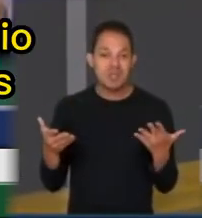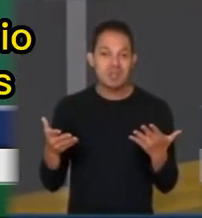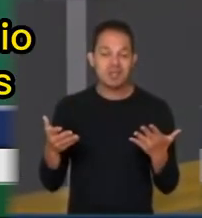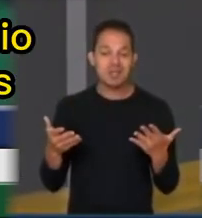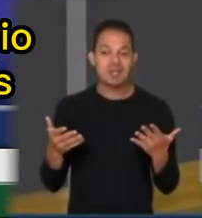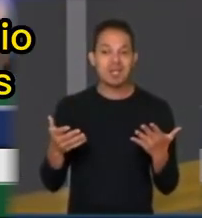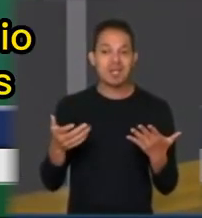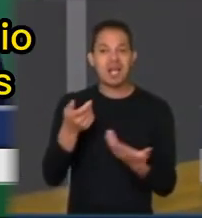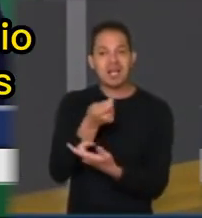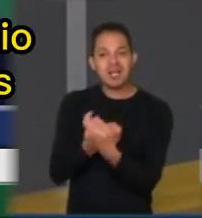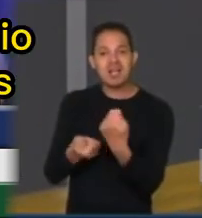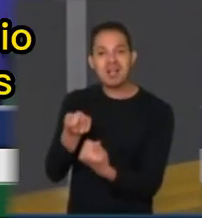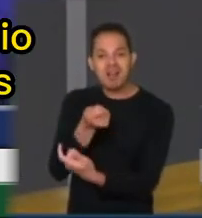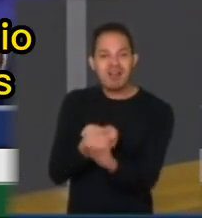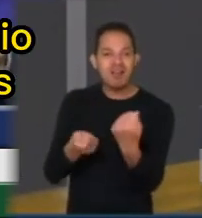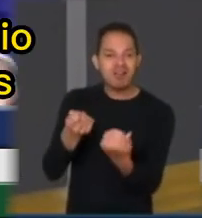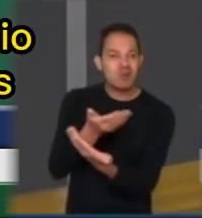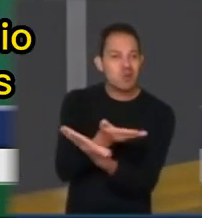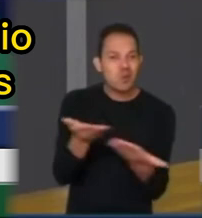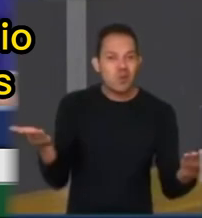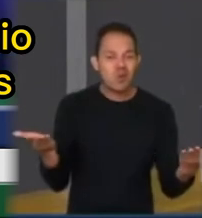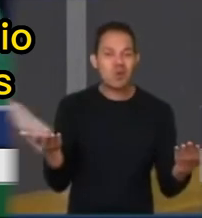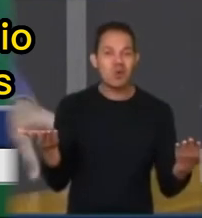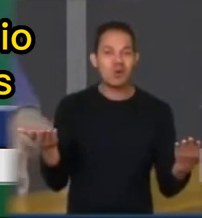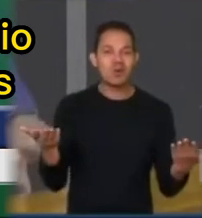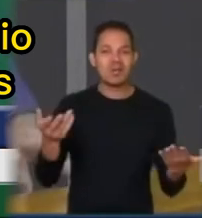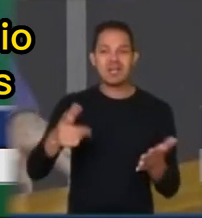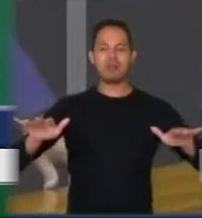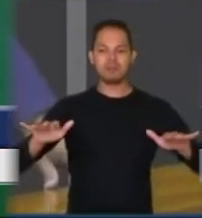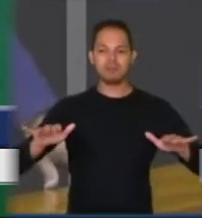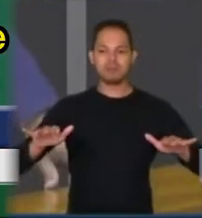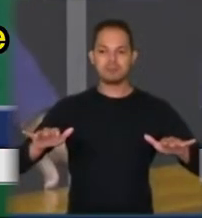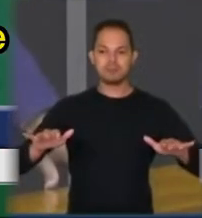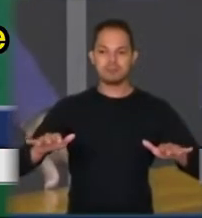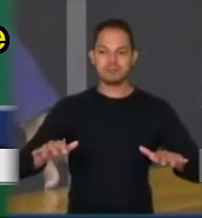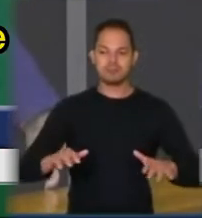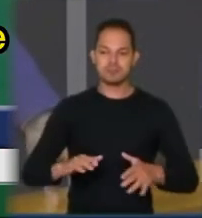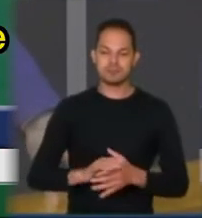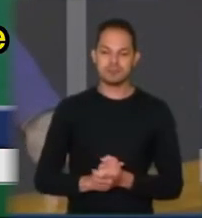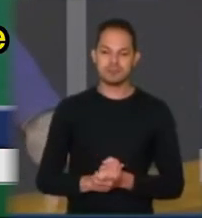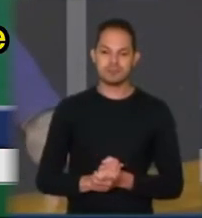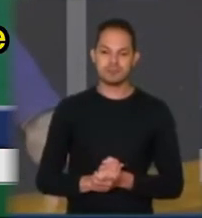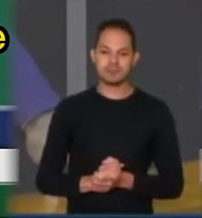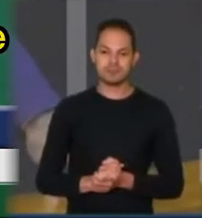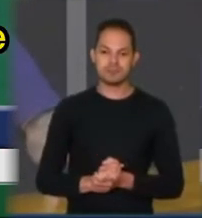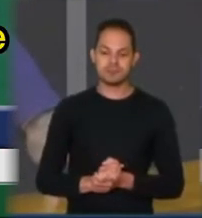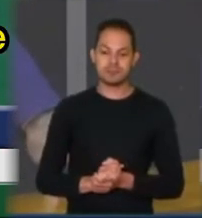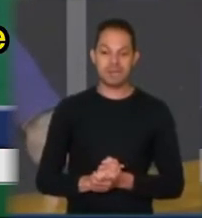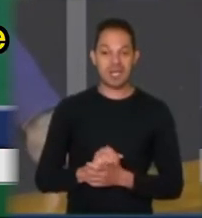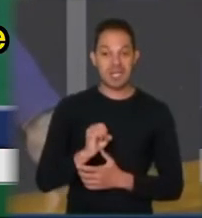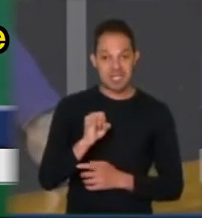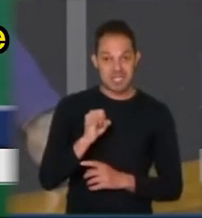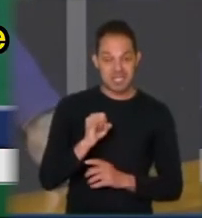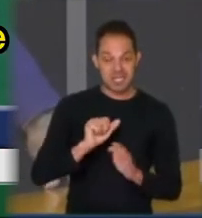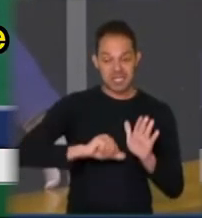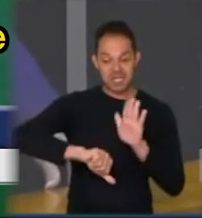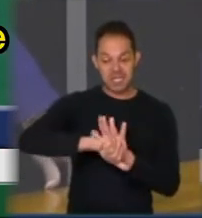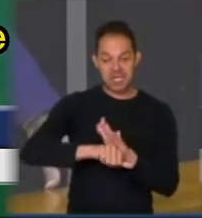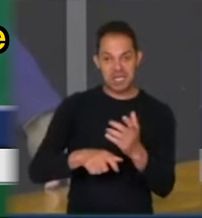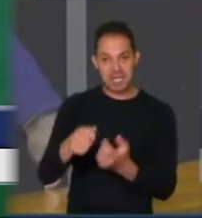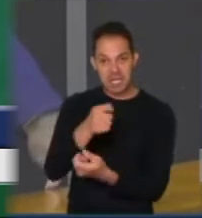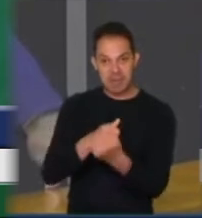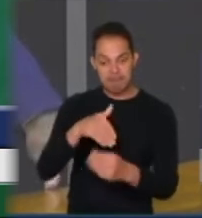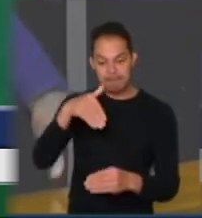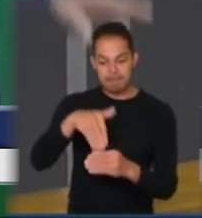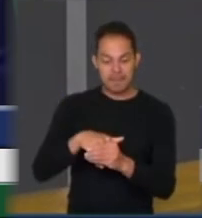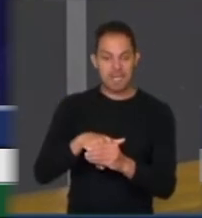maior estelionatário eleitoral da história do país. Se tivesse tipificado o crime de estelionato